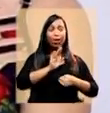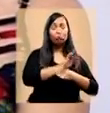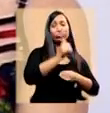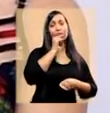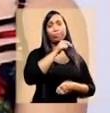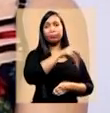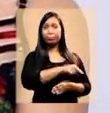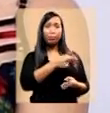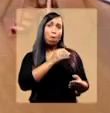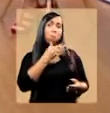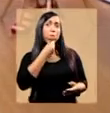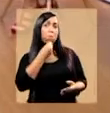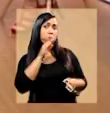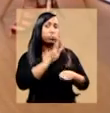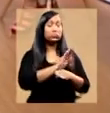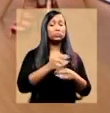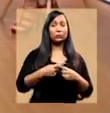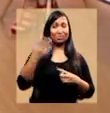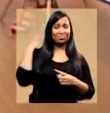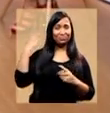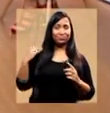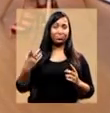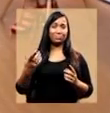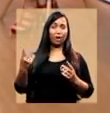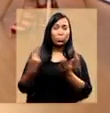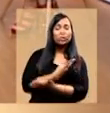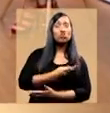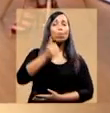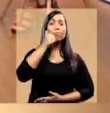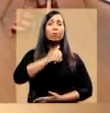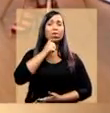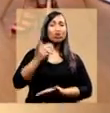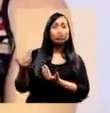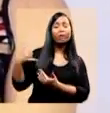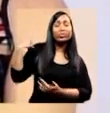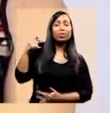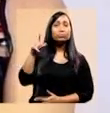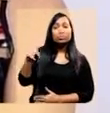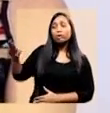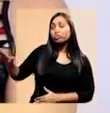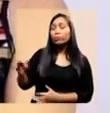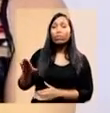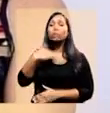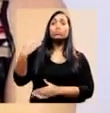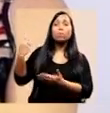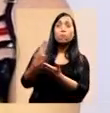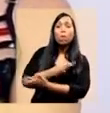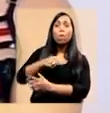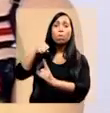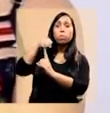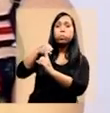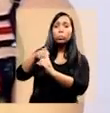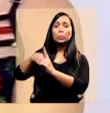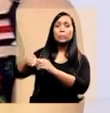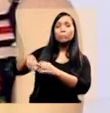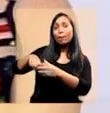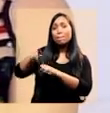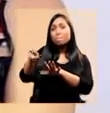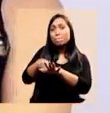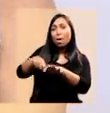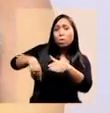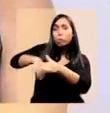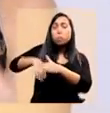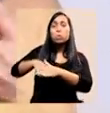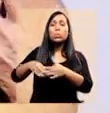significar uma vida. Olha, esses dias nós atendemos, né, a morte de uma adolescente de 17 anos, a socos e chutes. Meu